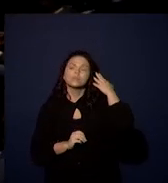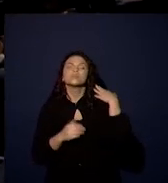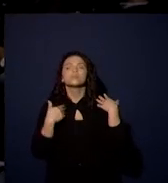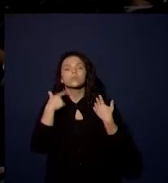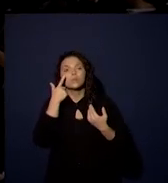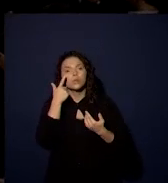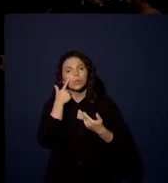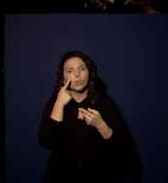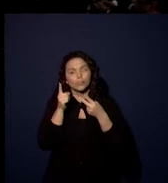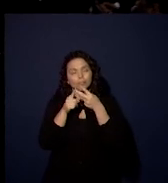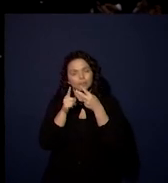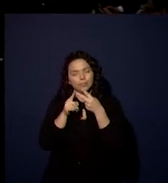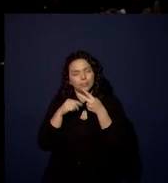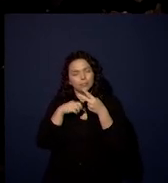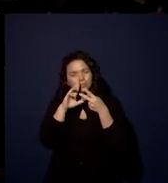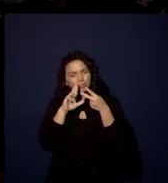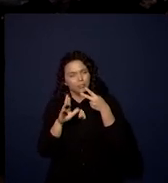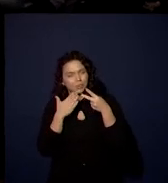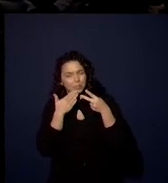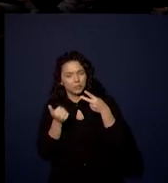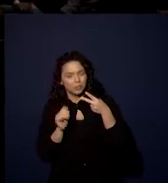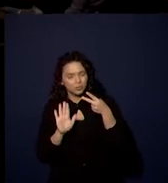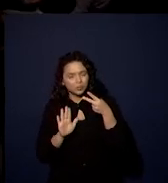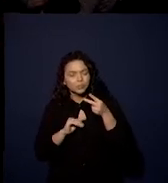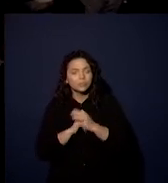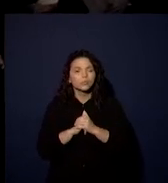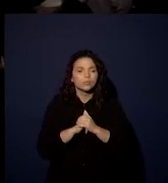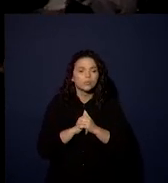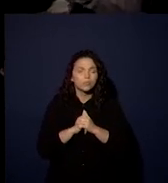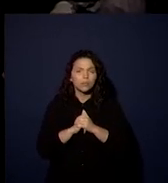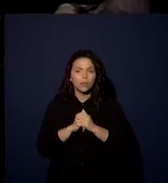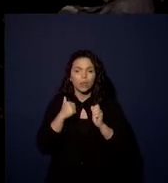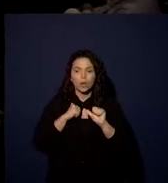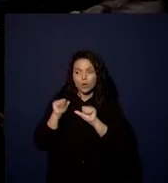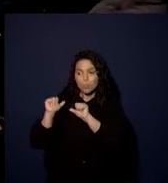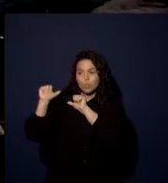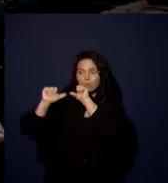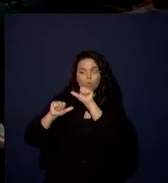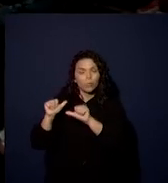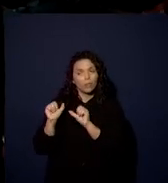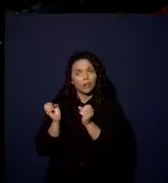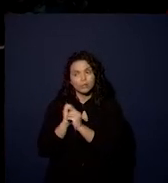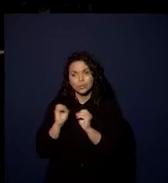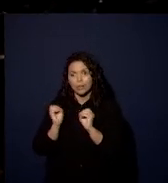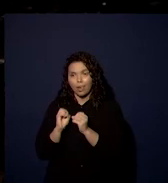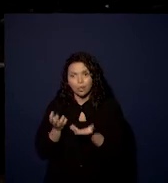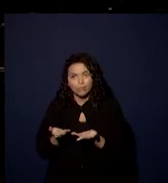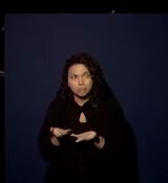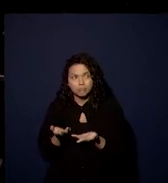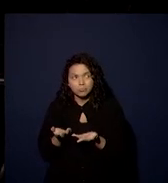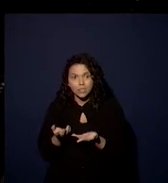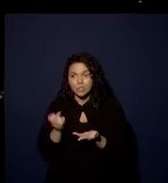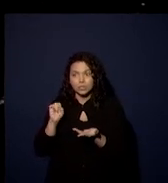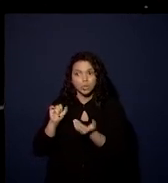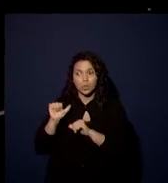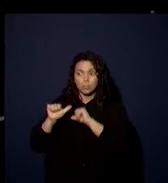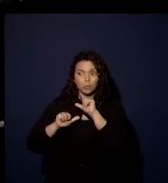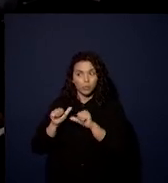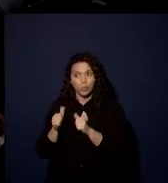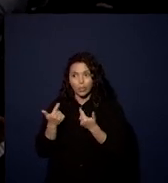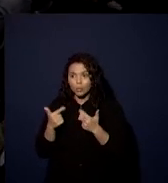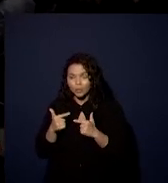segundo né Eu acho que o impacto de novo a gente não tem a mudança né então o impacto é zero porque não mudará